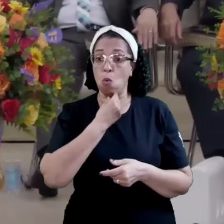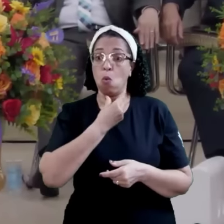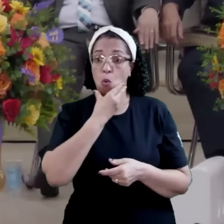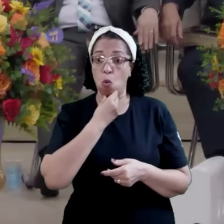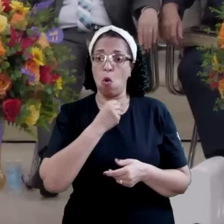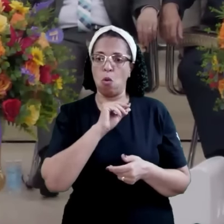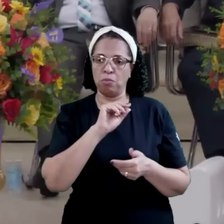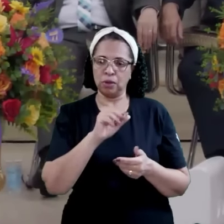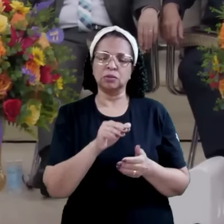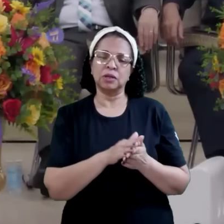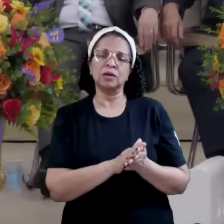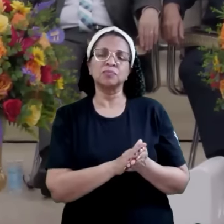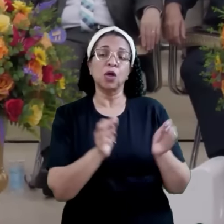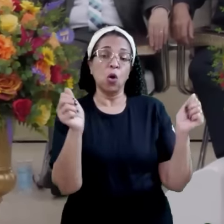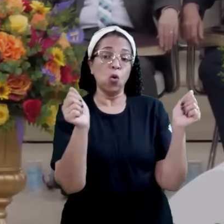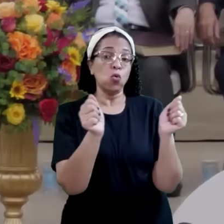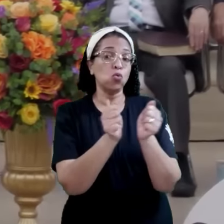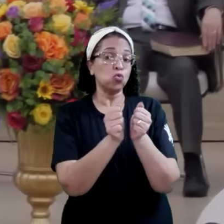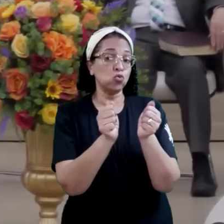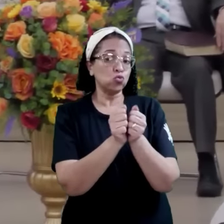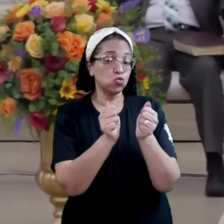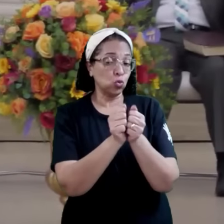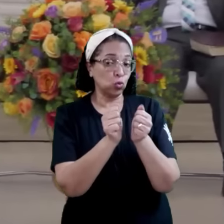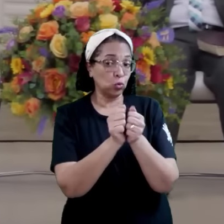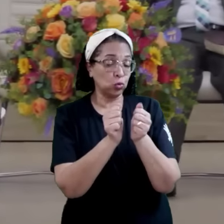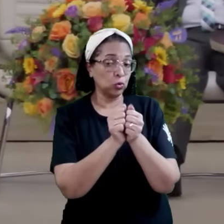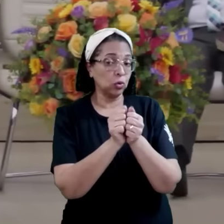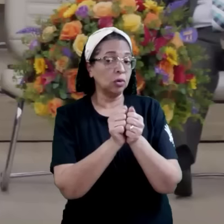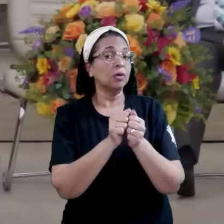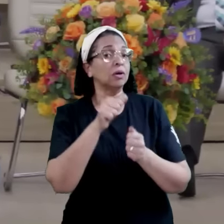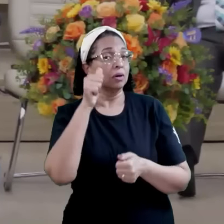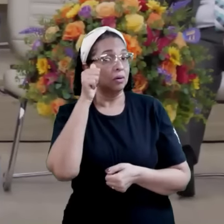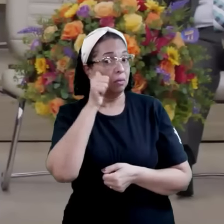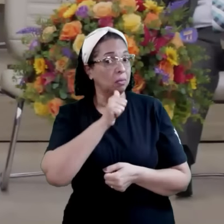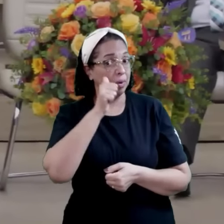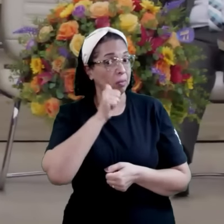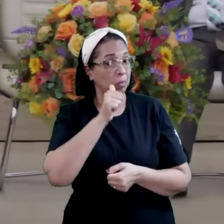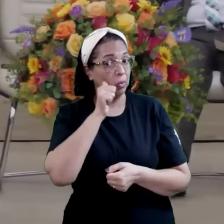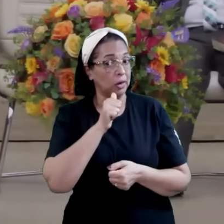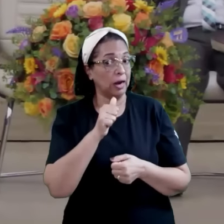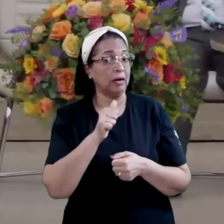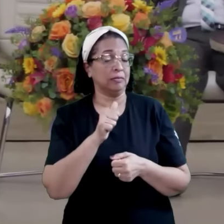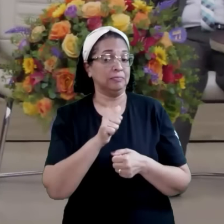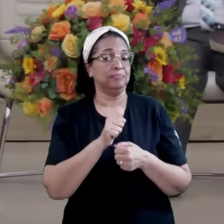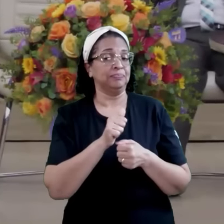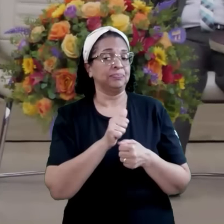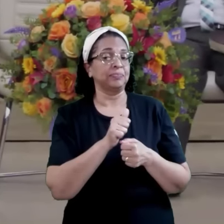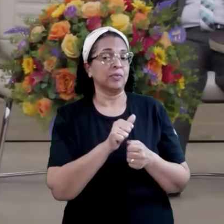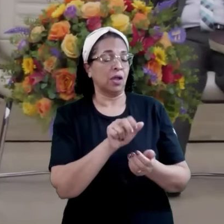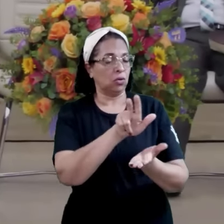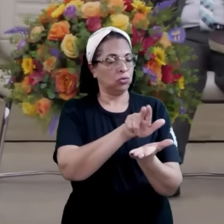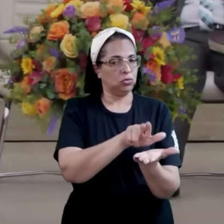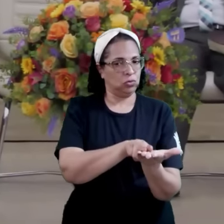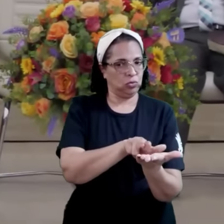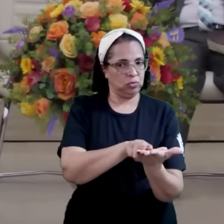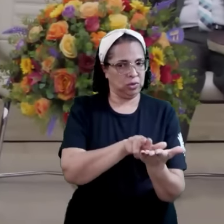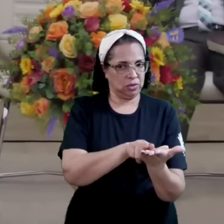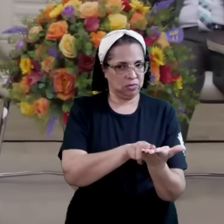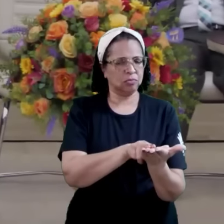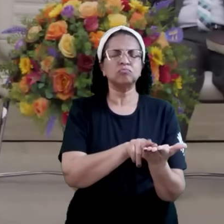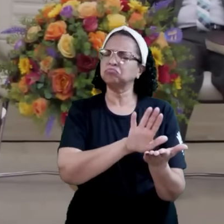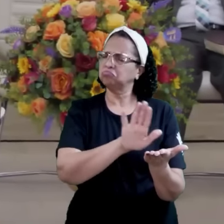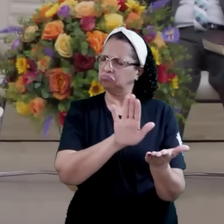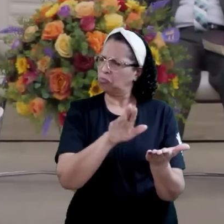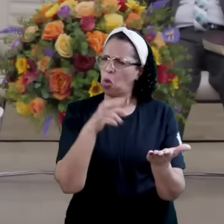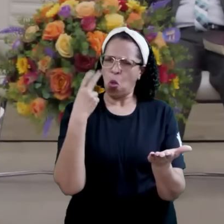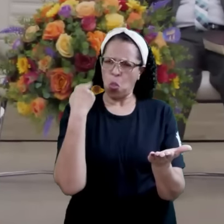Donzela mas não coloca ele para tomar conta de R 10 que ele vai se perder porque o espinho na carne dele é o dinheiro cada